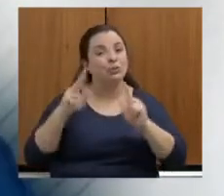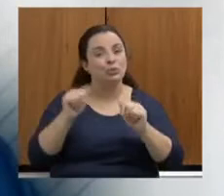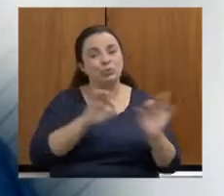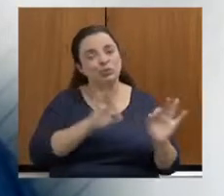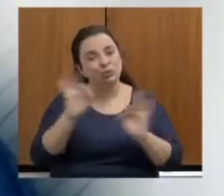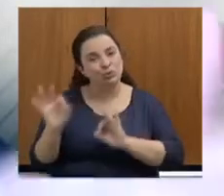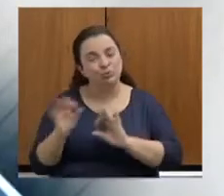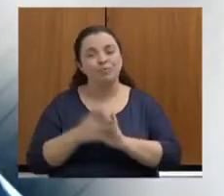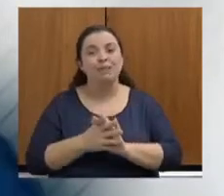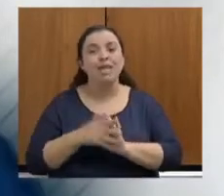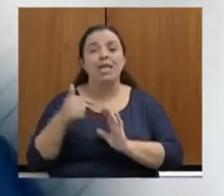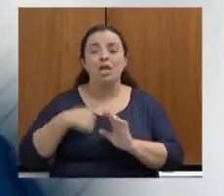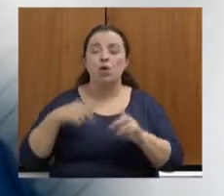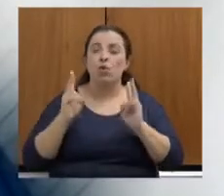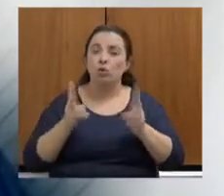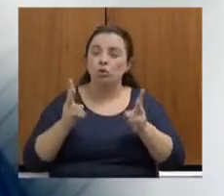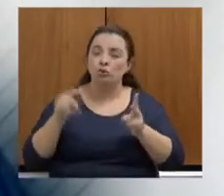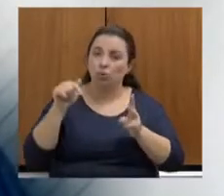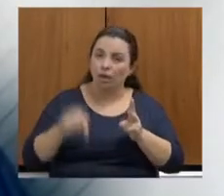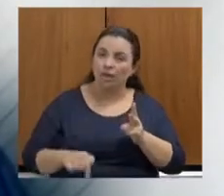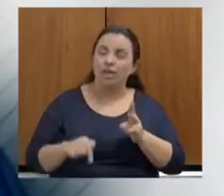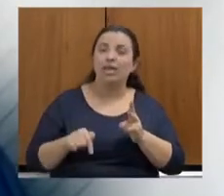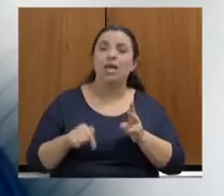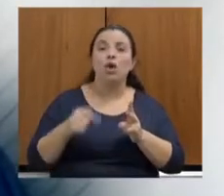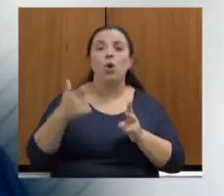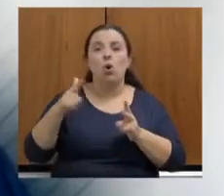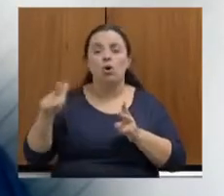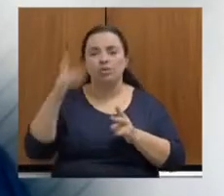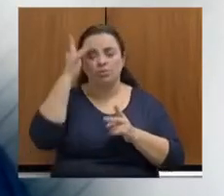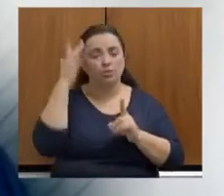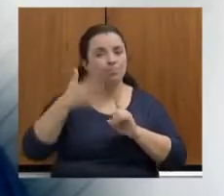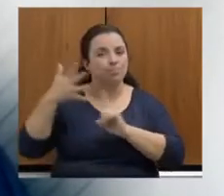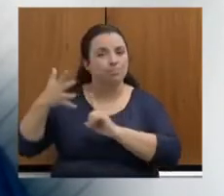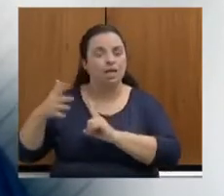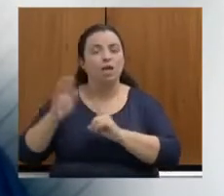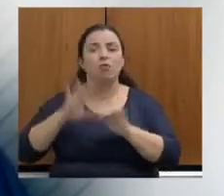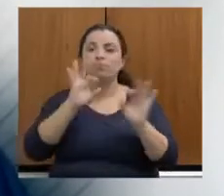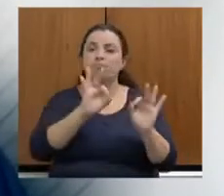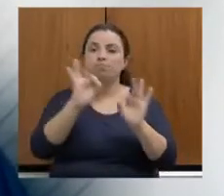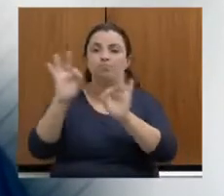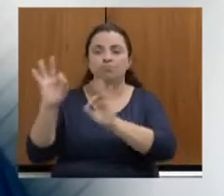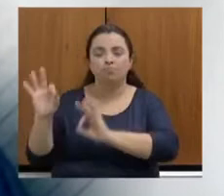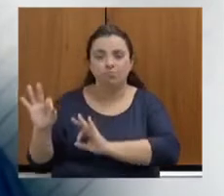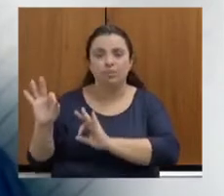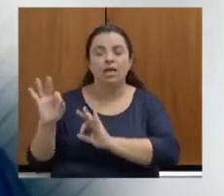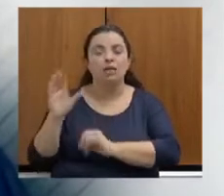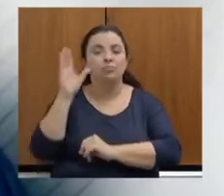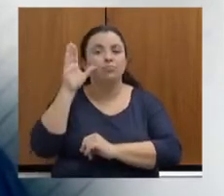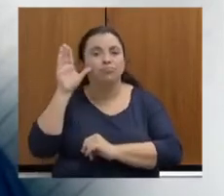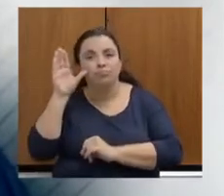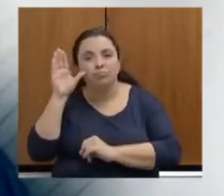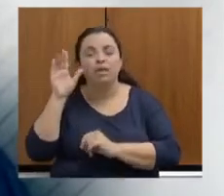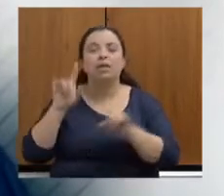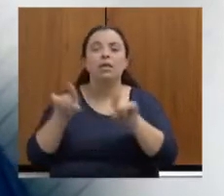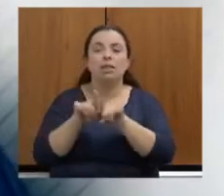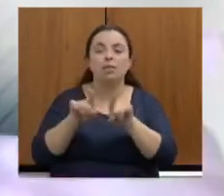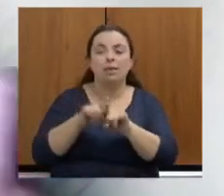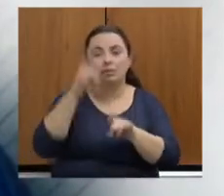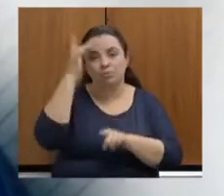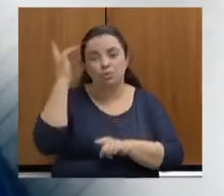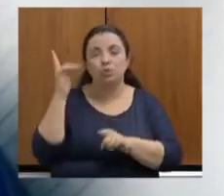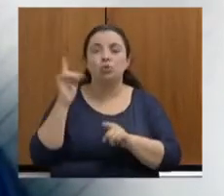ouvindo com muita atenção meus colegas de mesa e ouvindo evidentemente as contribuições a plateia